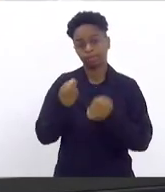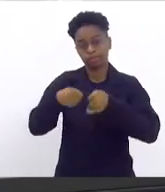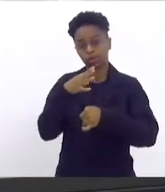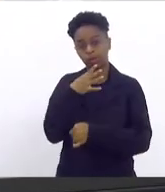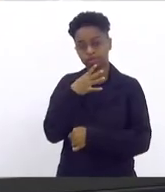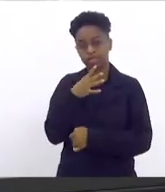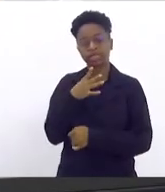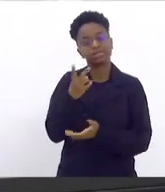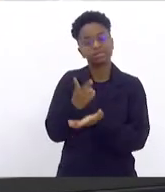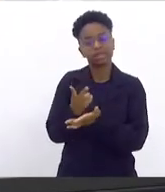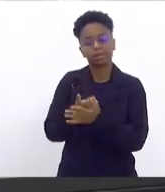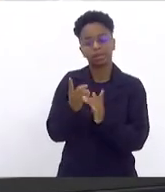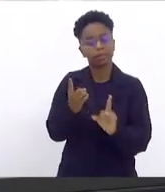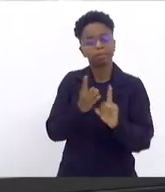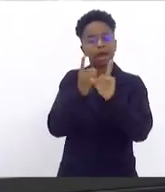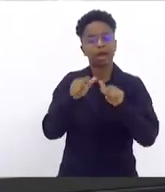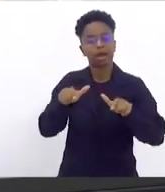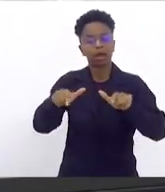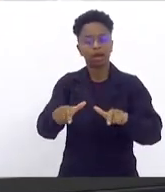tem sido